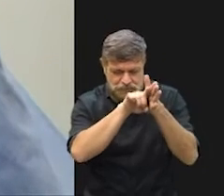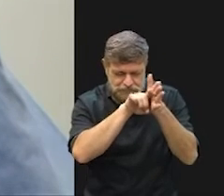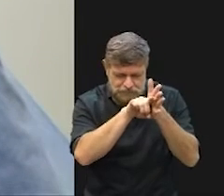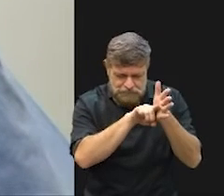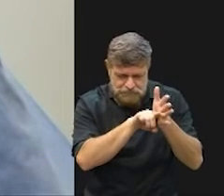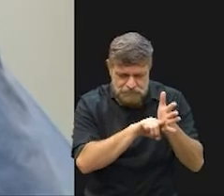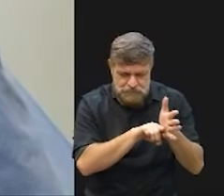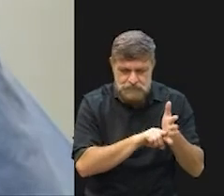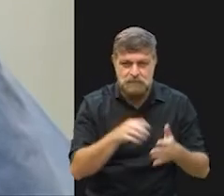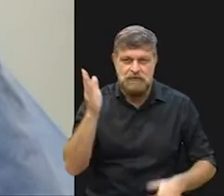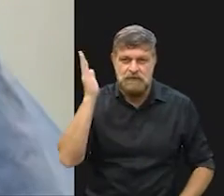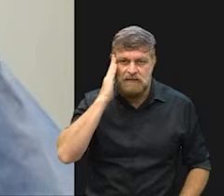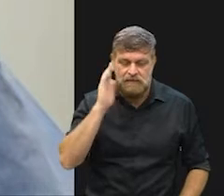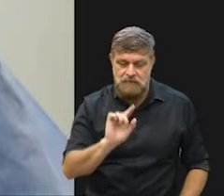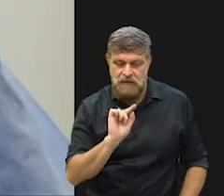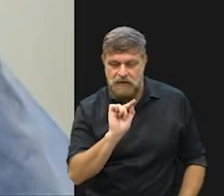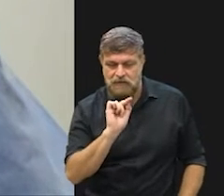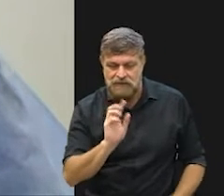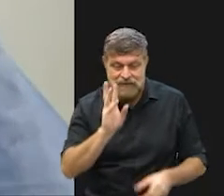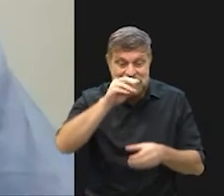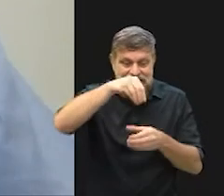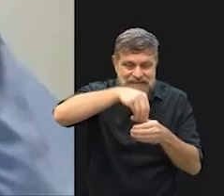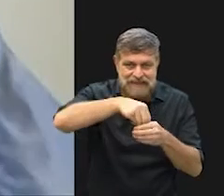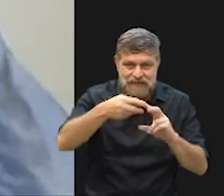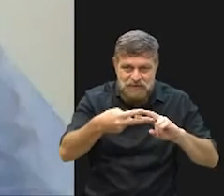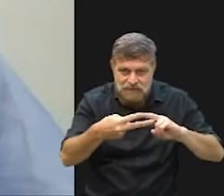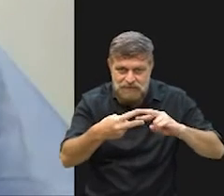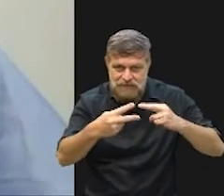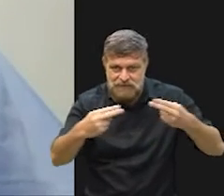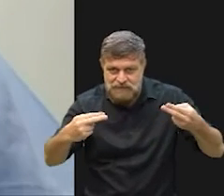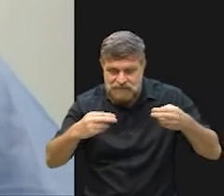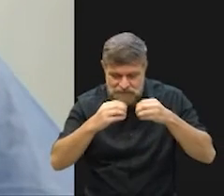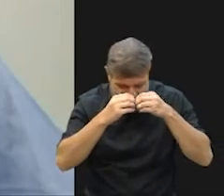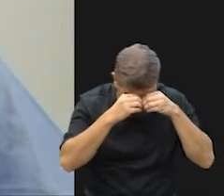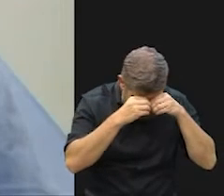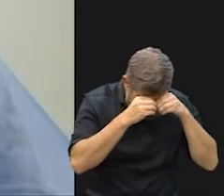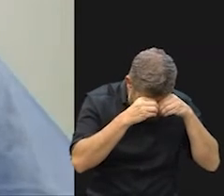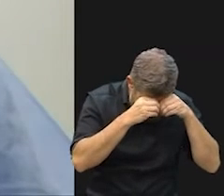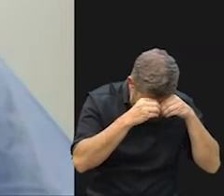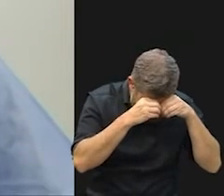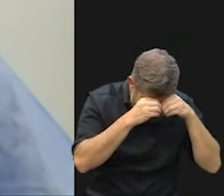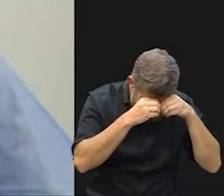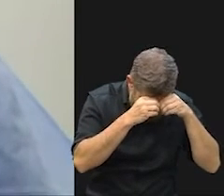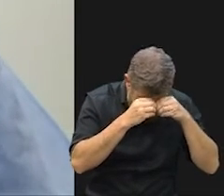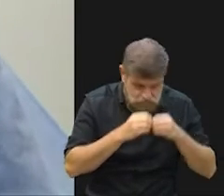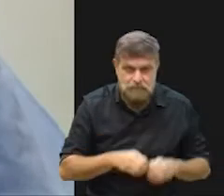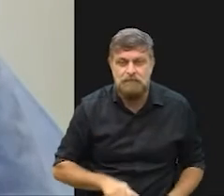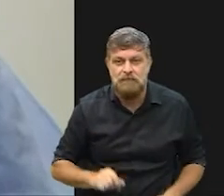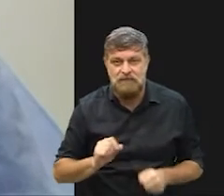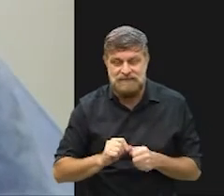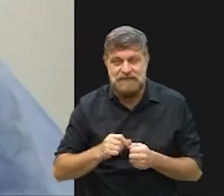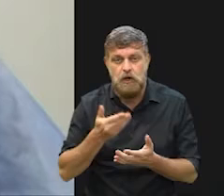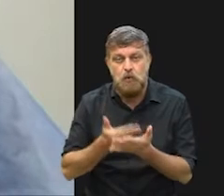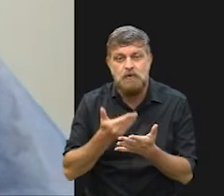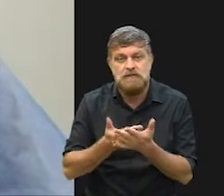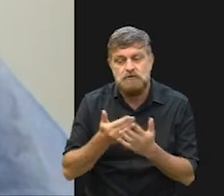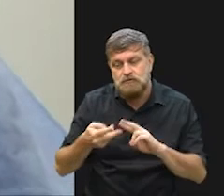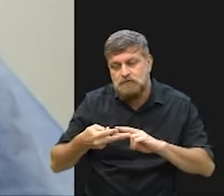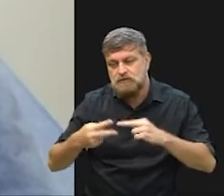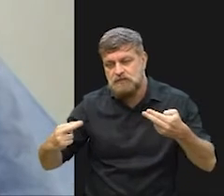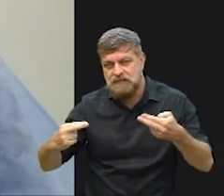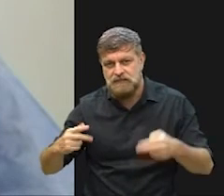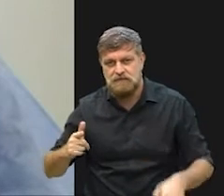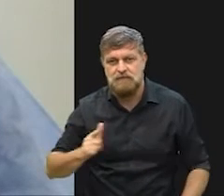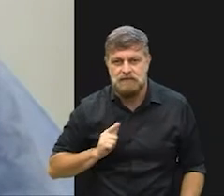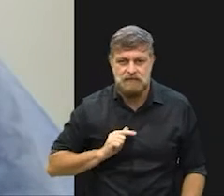você saber a sequência de nucleotídeos do micro-organismo encontrado. Você fazer estudo genético. É